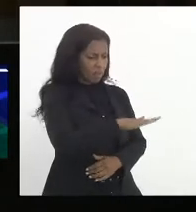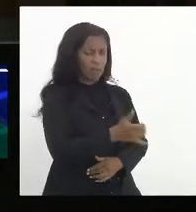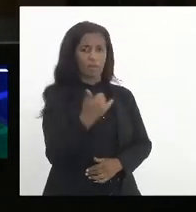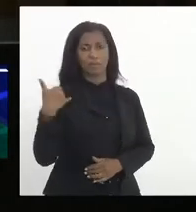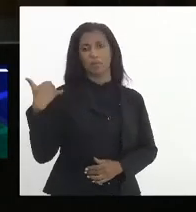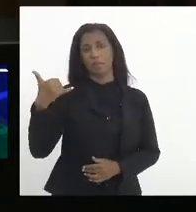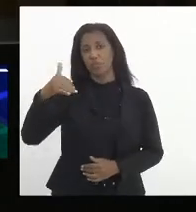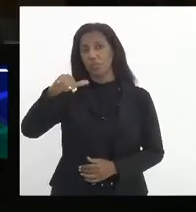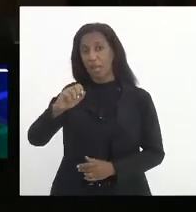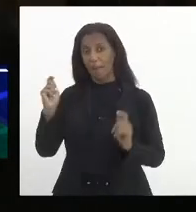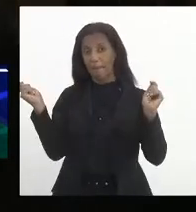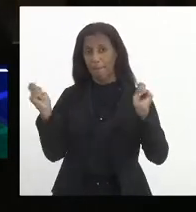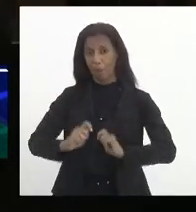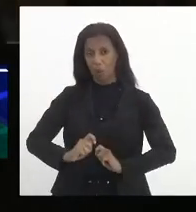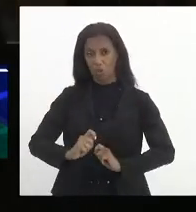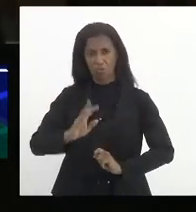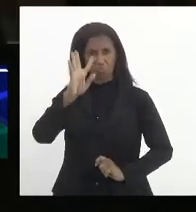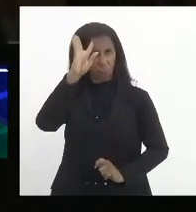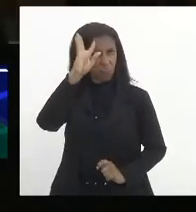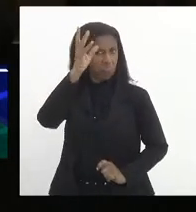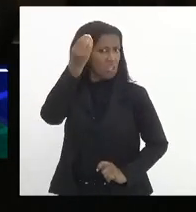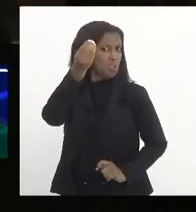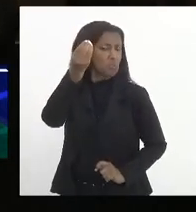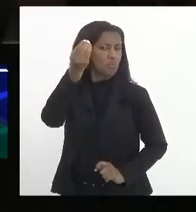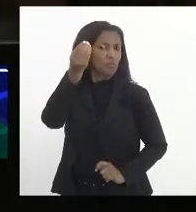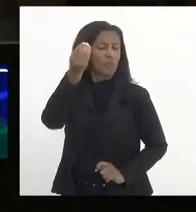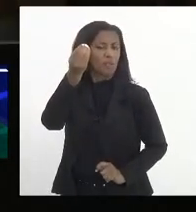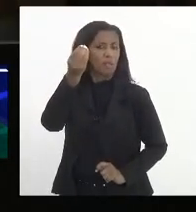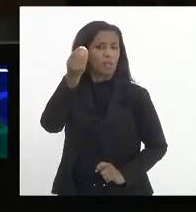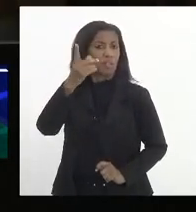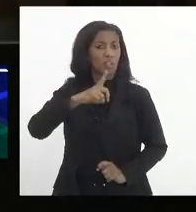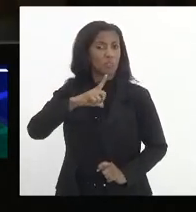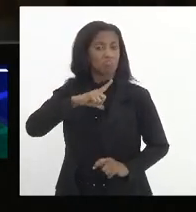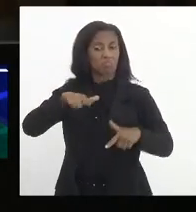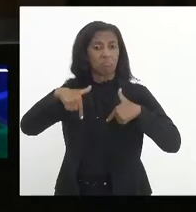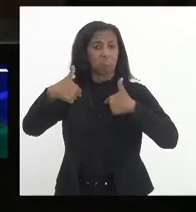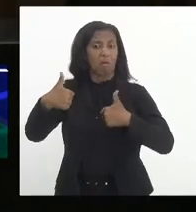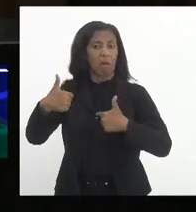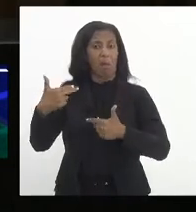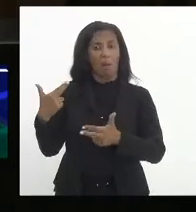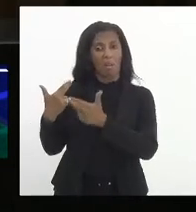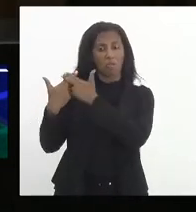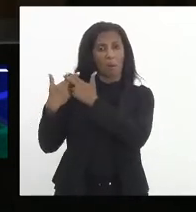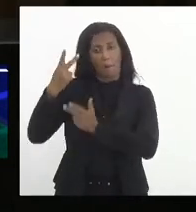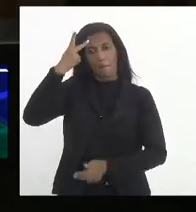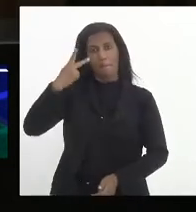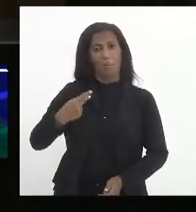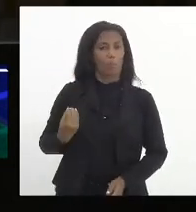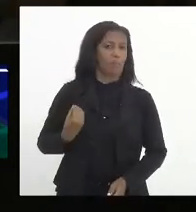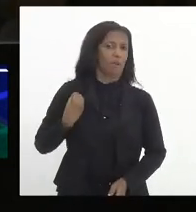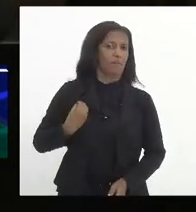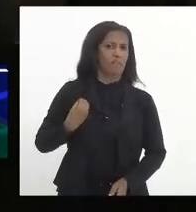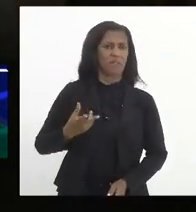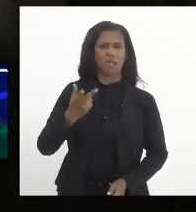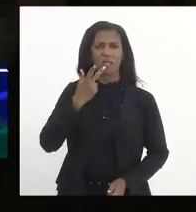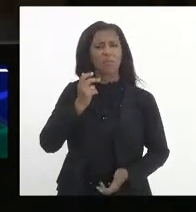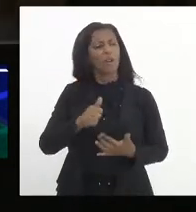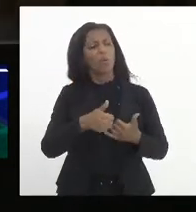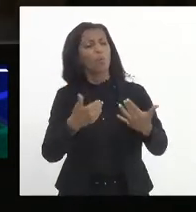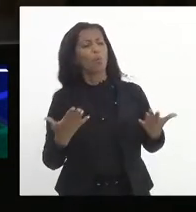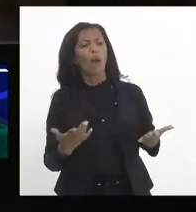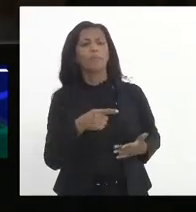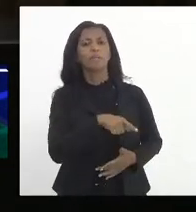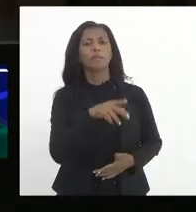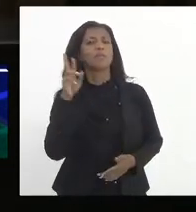de 10 anos é capaz de tomar de ter atitudes responsáveis e não diz quais